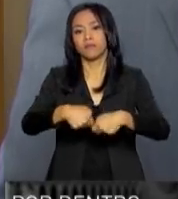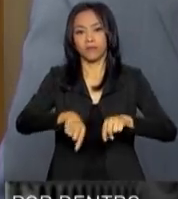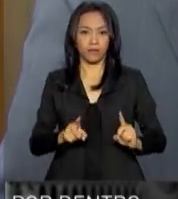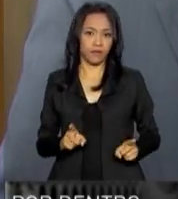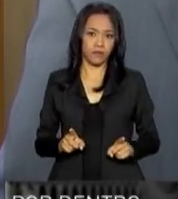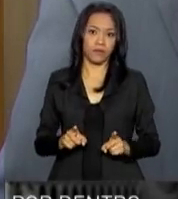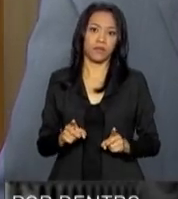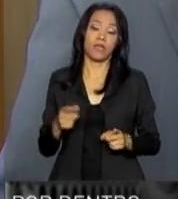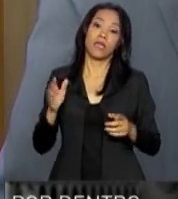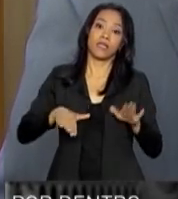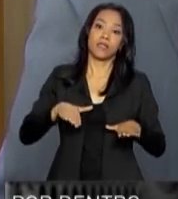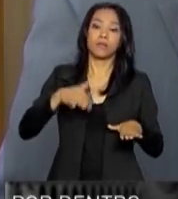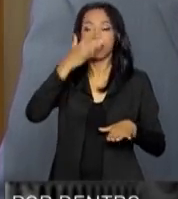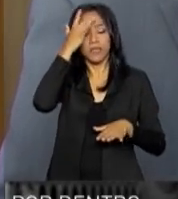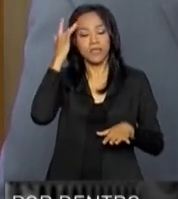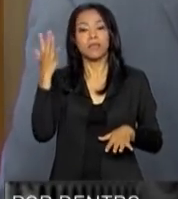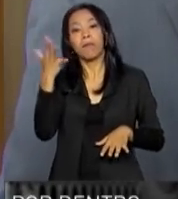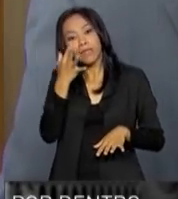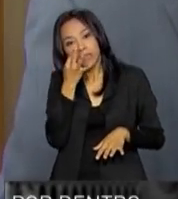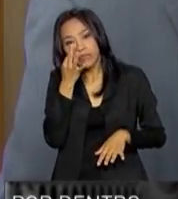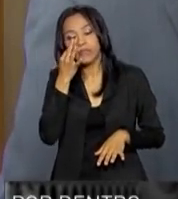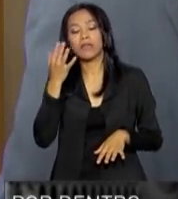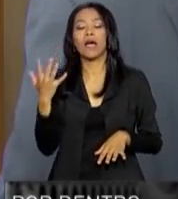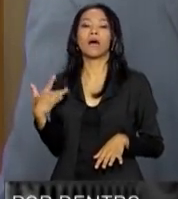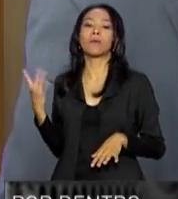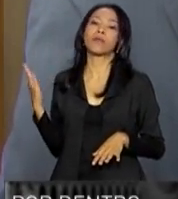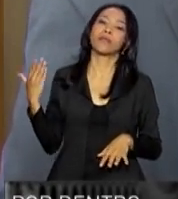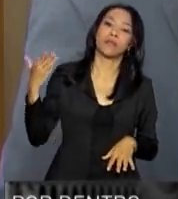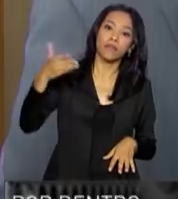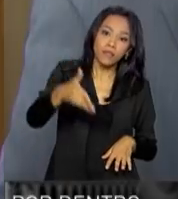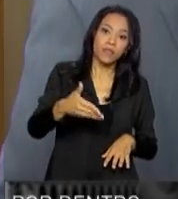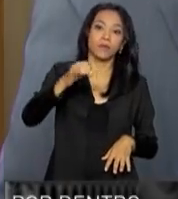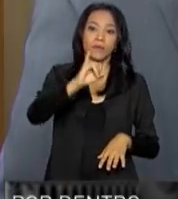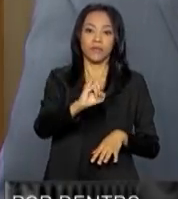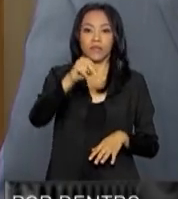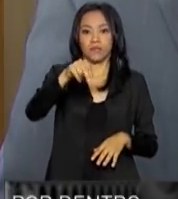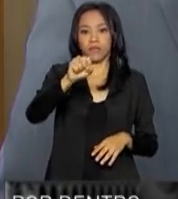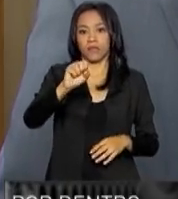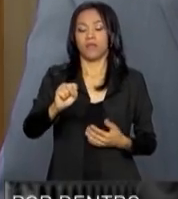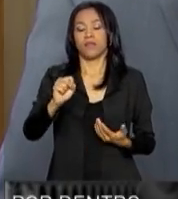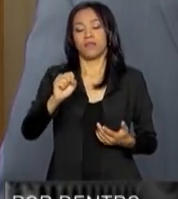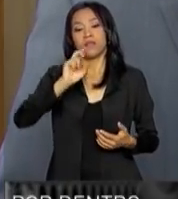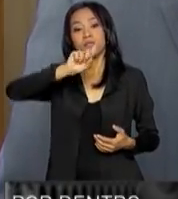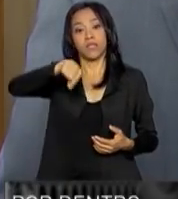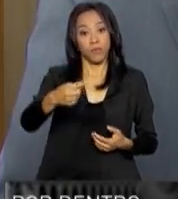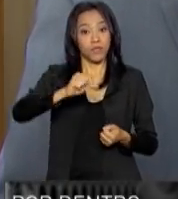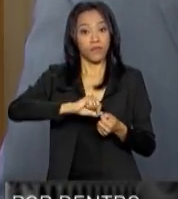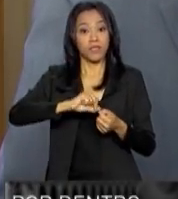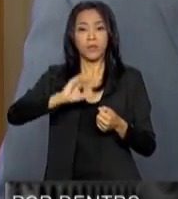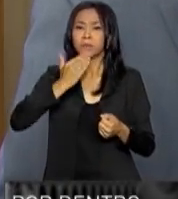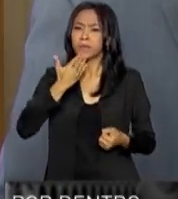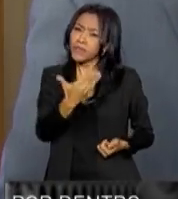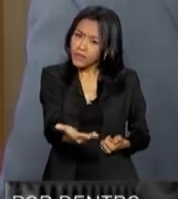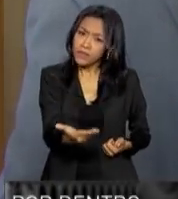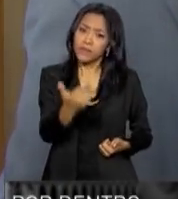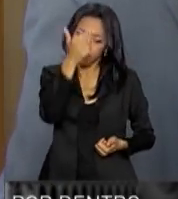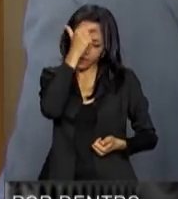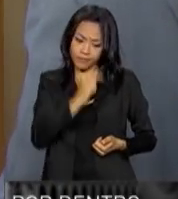de um segurado presencialmente numa agência da previdência ou qualquer órgão público e fazer o seu recolhimento pessoal